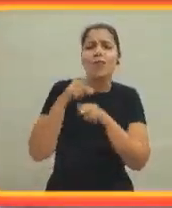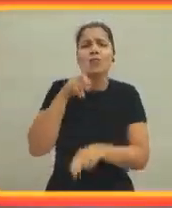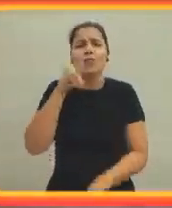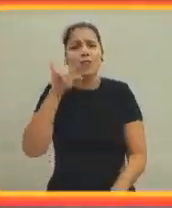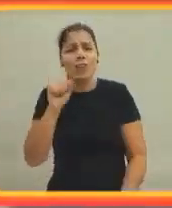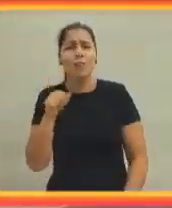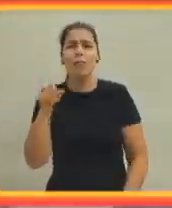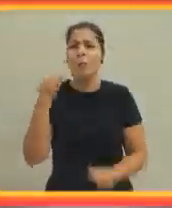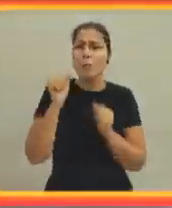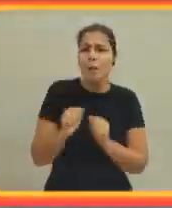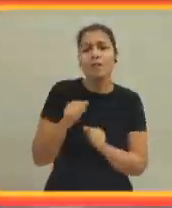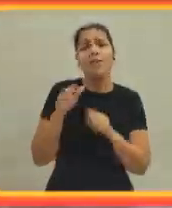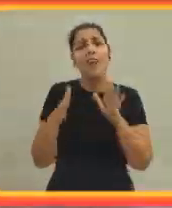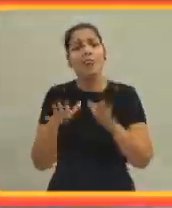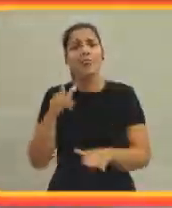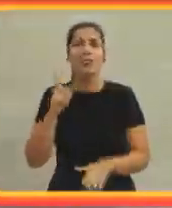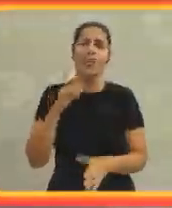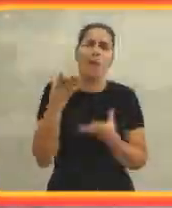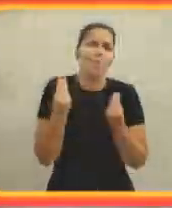anos.